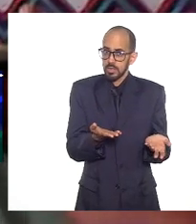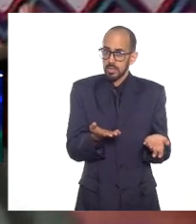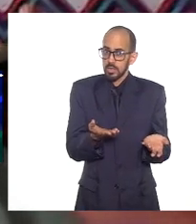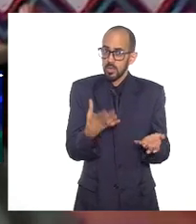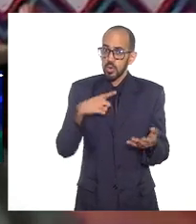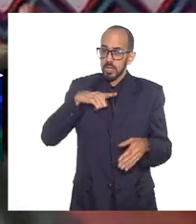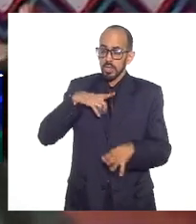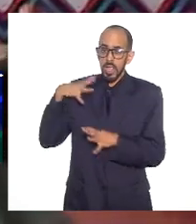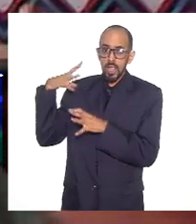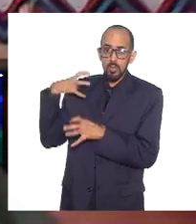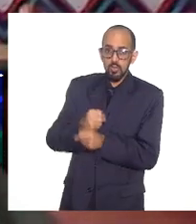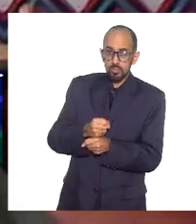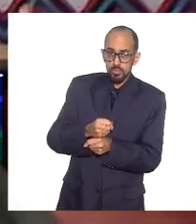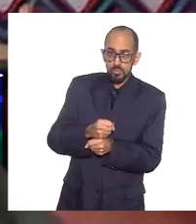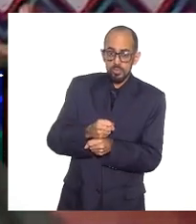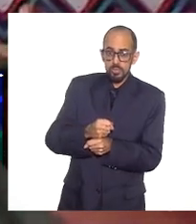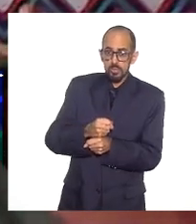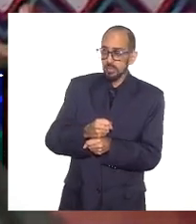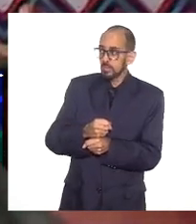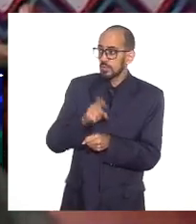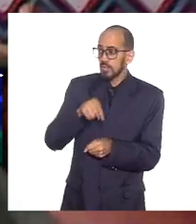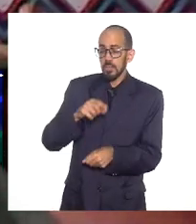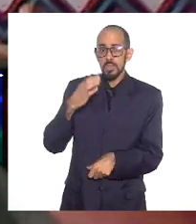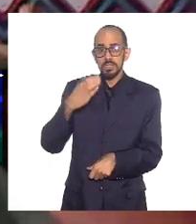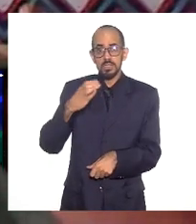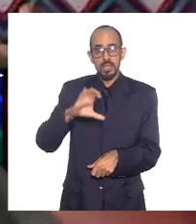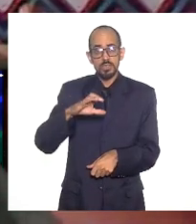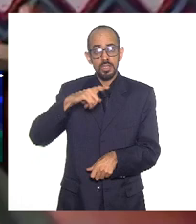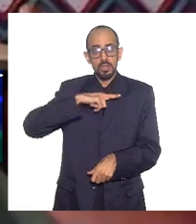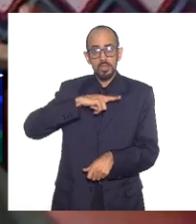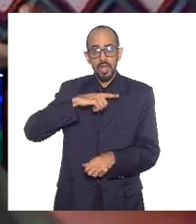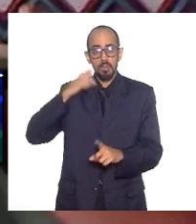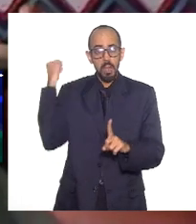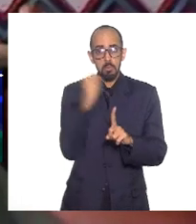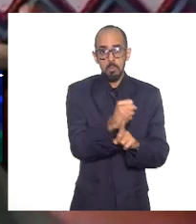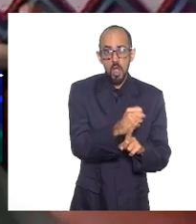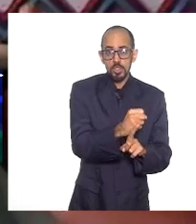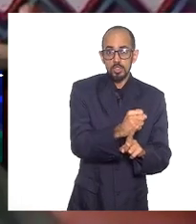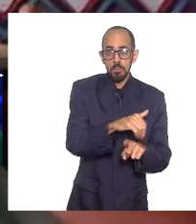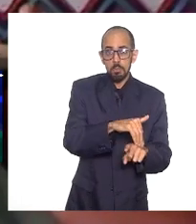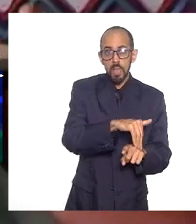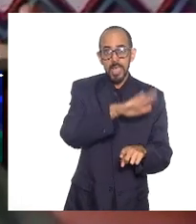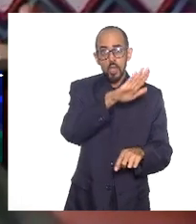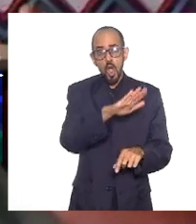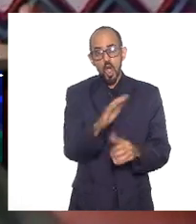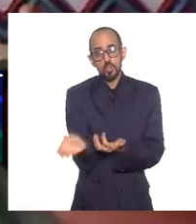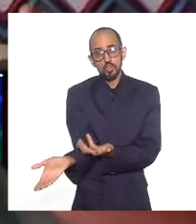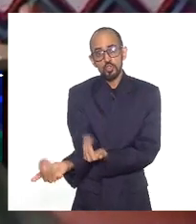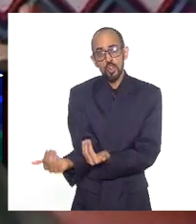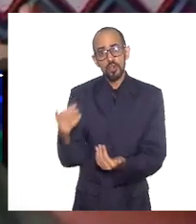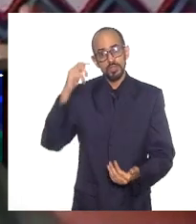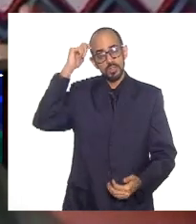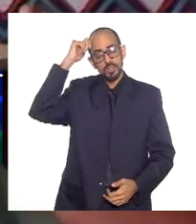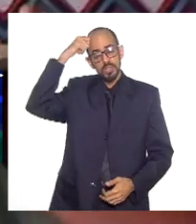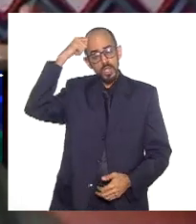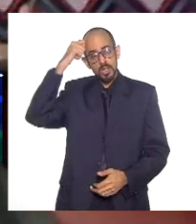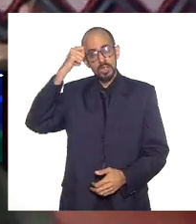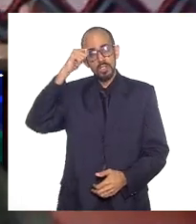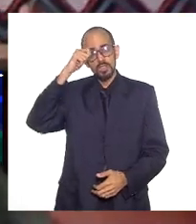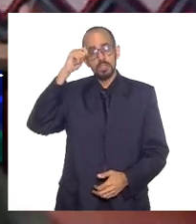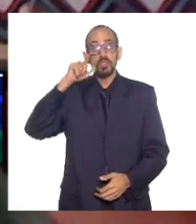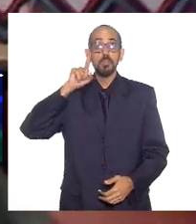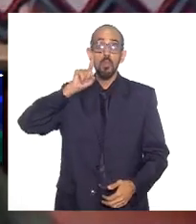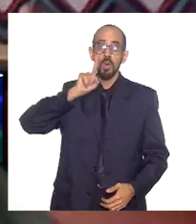computado cientificamente, que há uma letalidade maior entre as juventudes negras no país, pretas